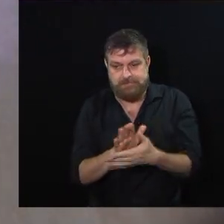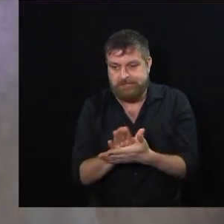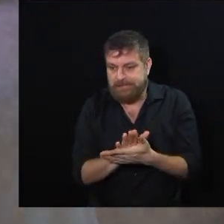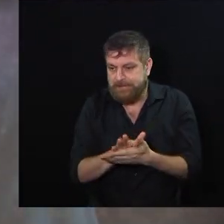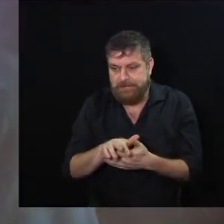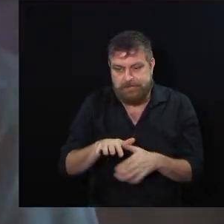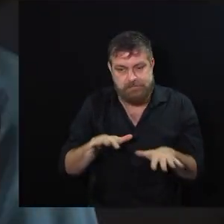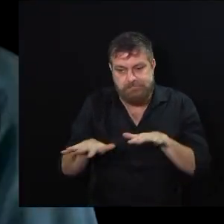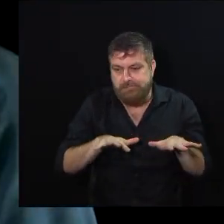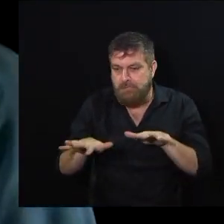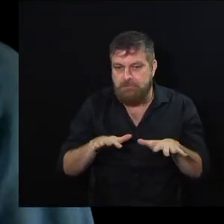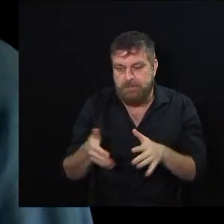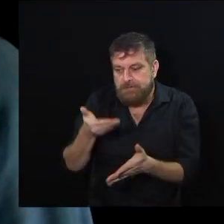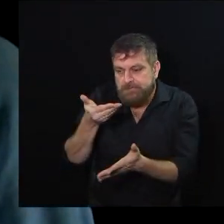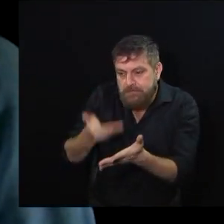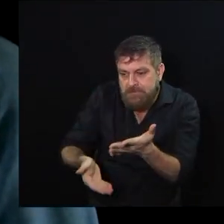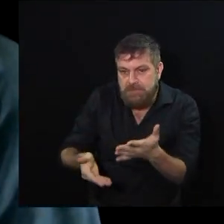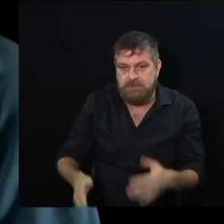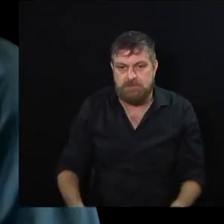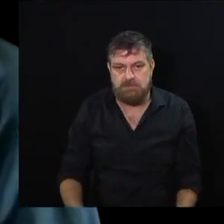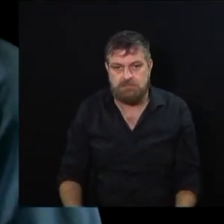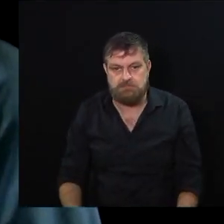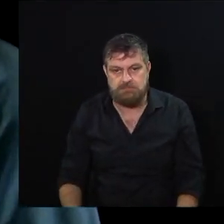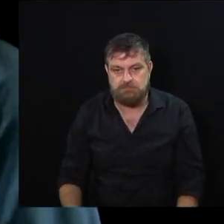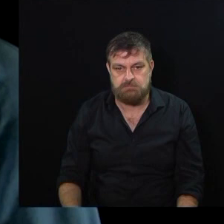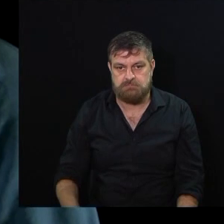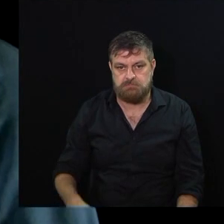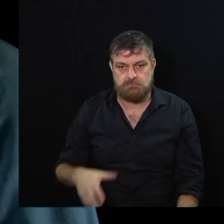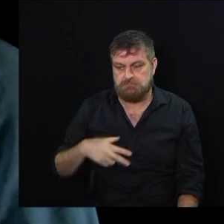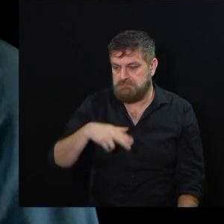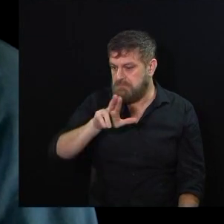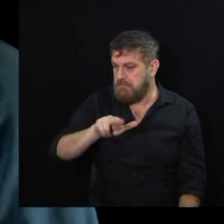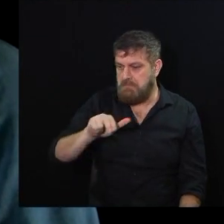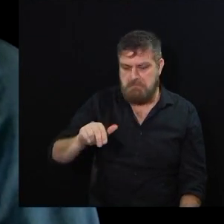Como eu nunca soube dessa doença aqui, né?